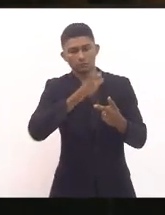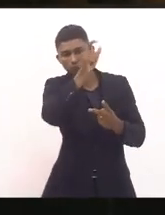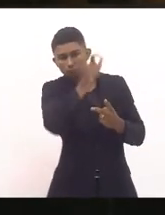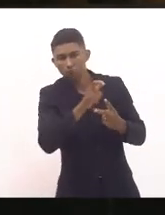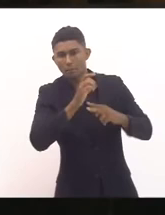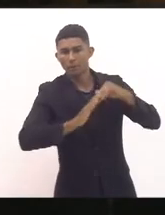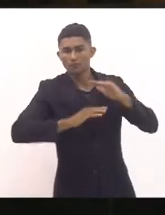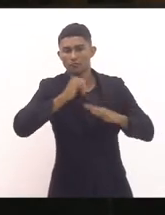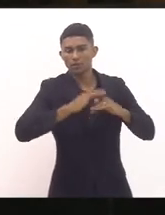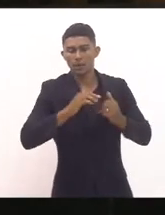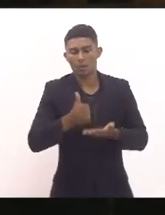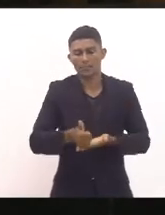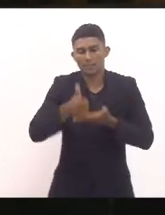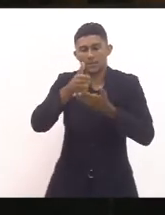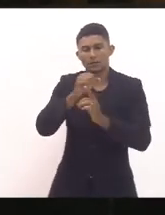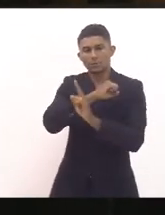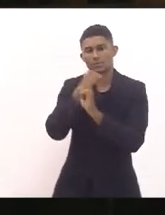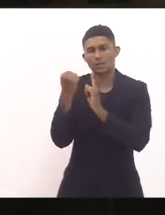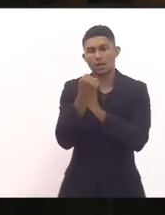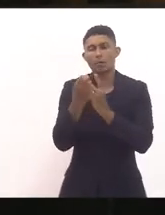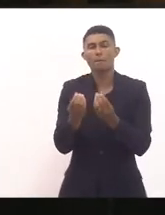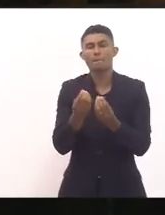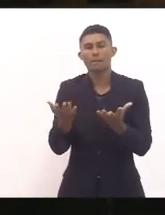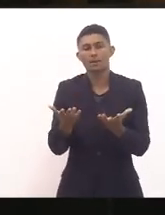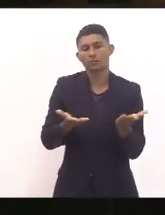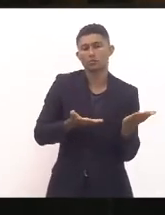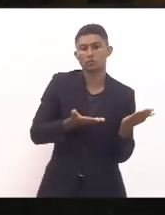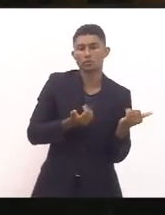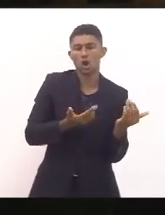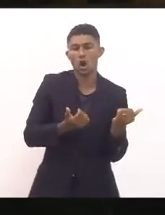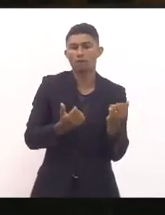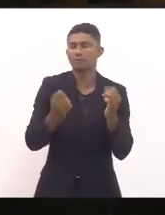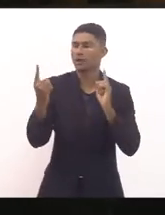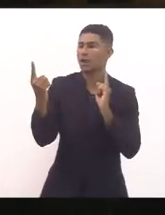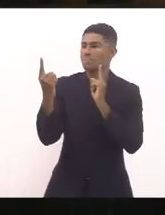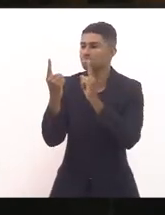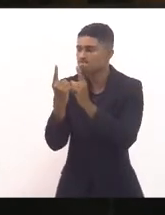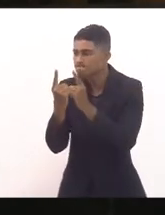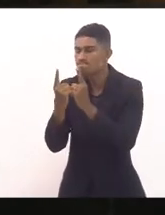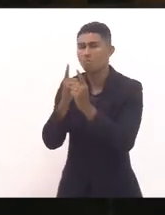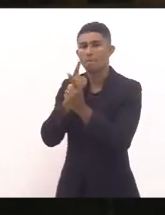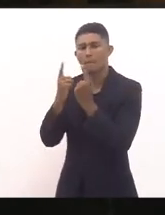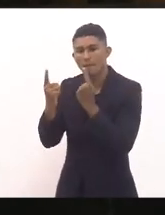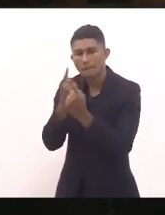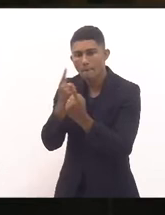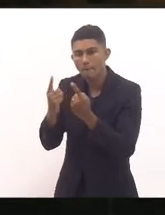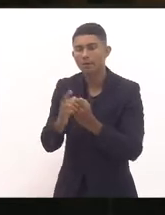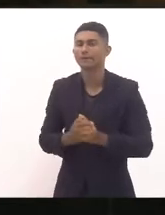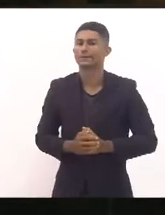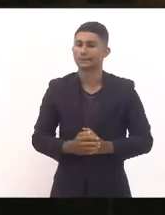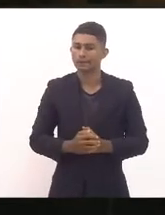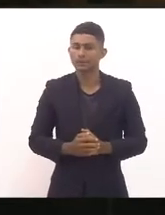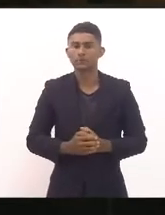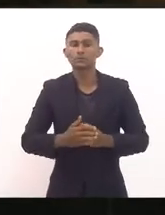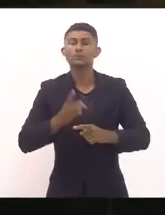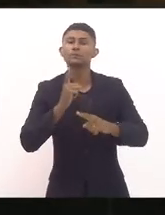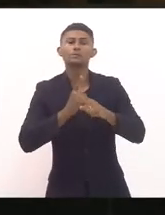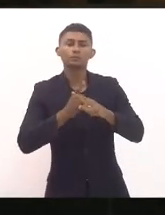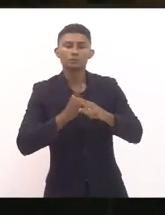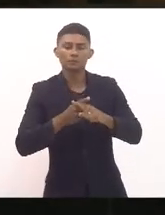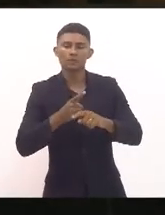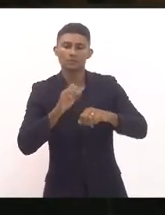essa juventude dentro desses espaços. A gente teve um processo muito impactante